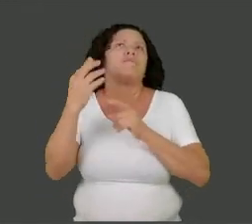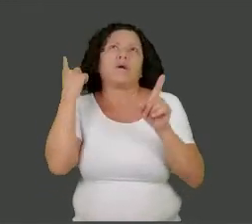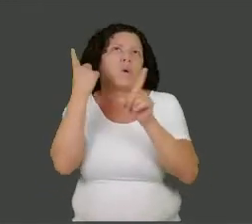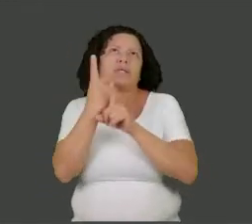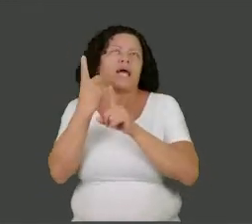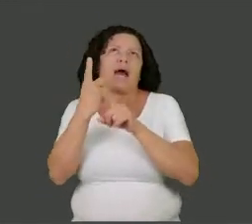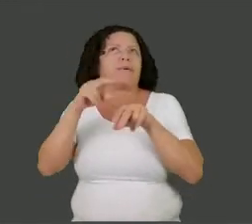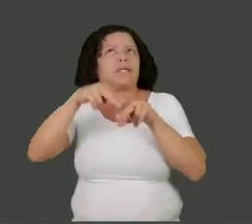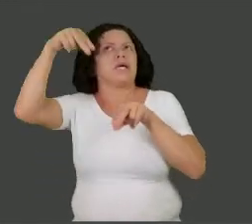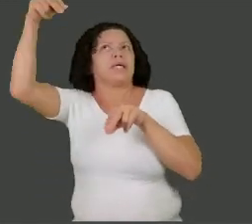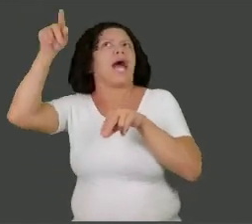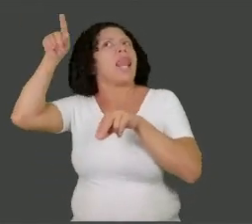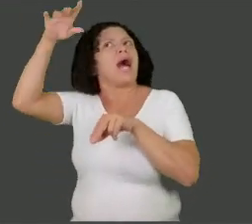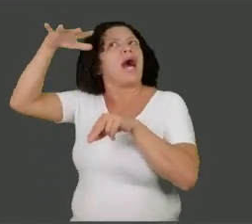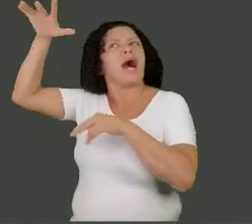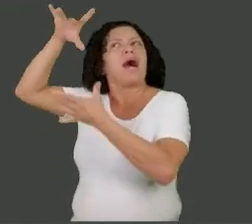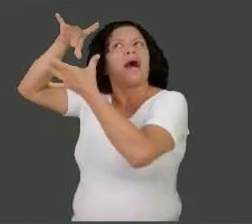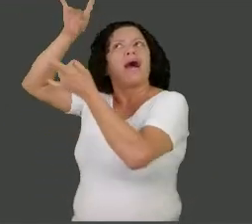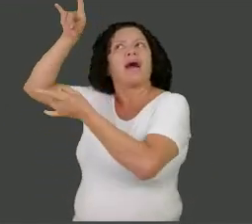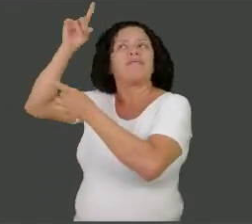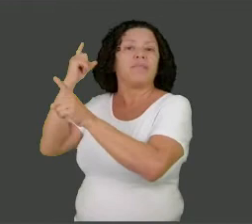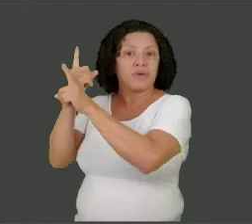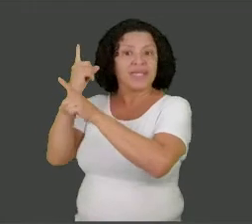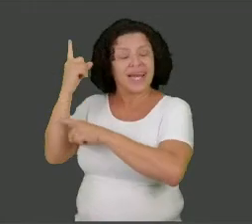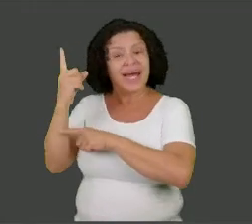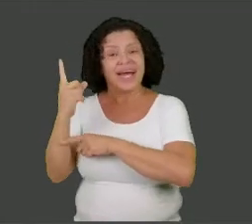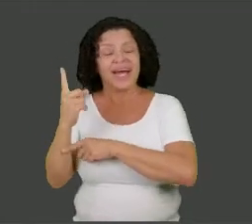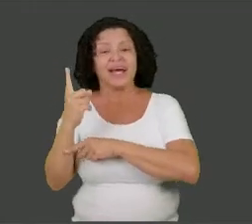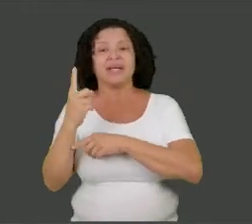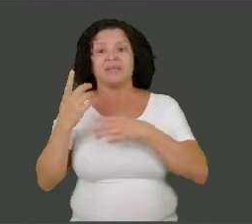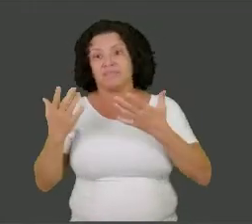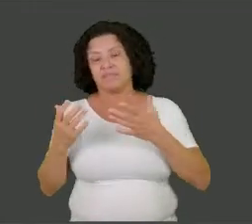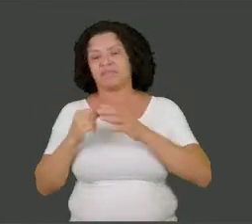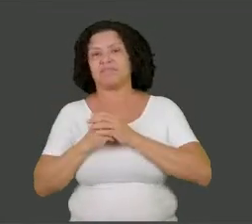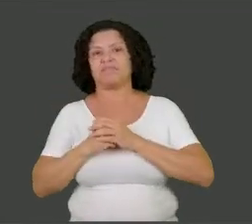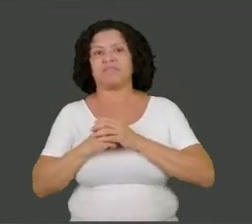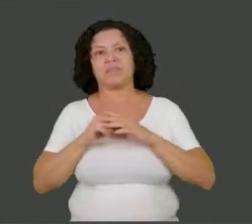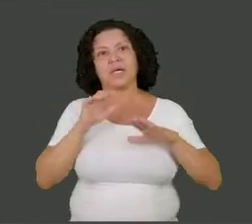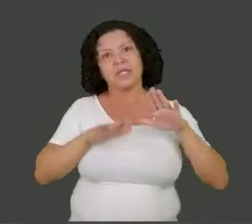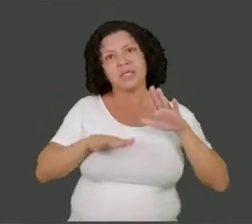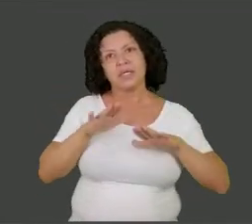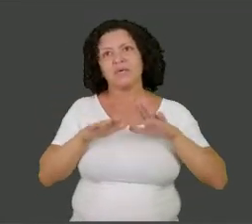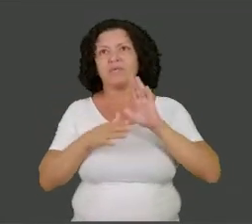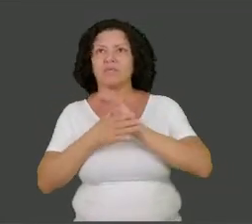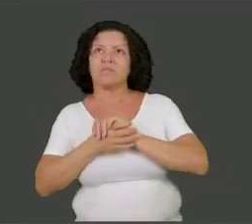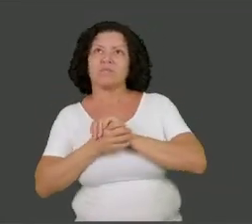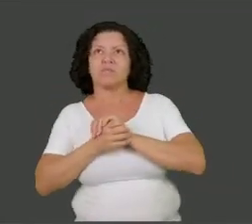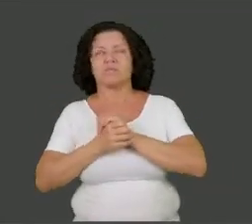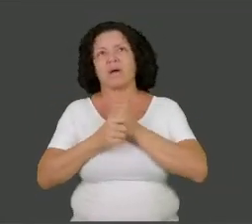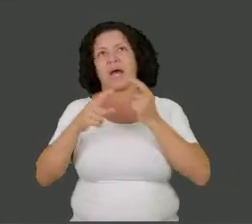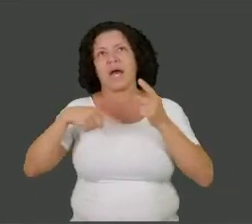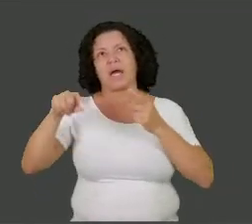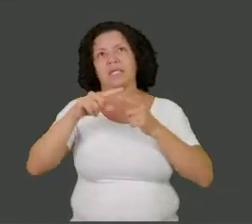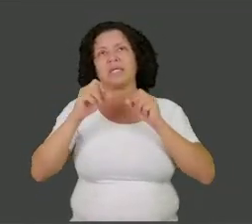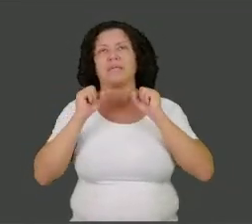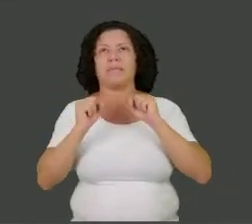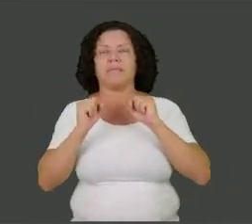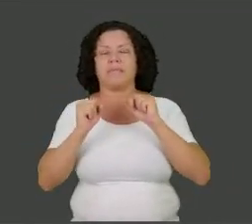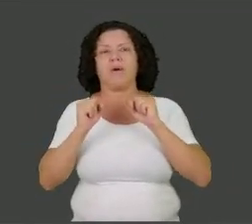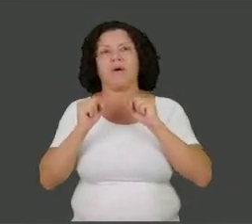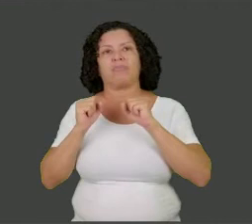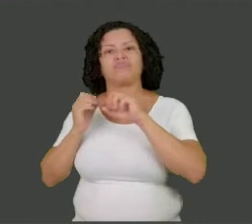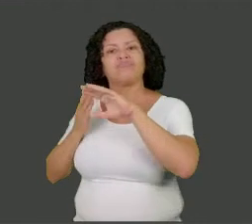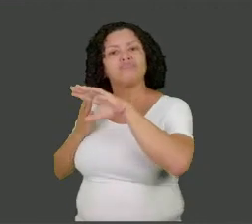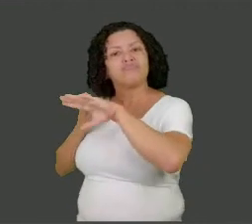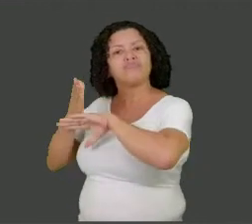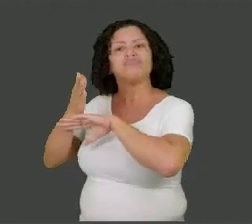também iremos desencarnar. E por mais que talvez não possamos habitar